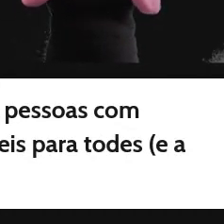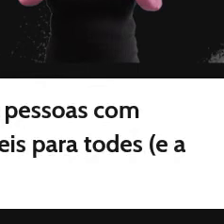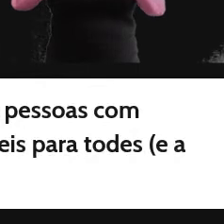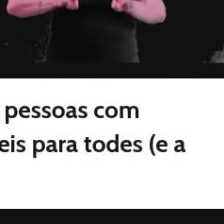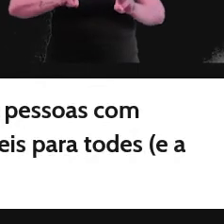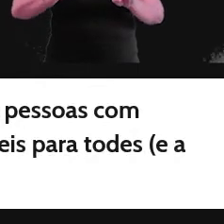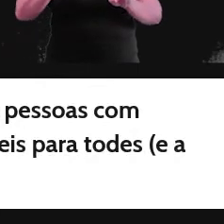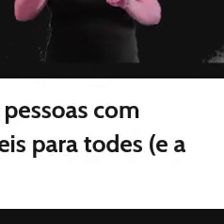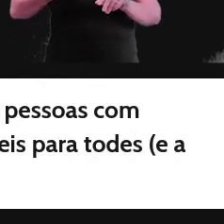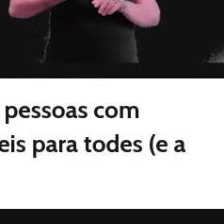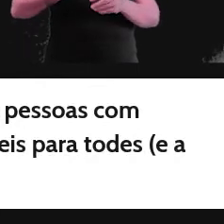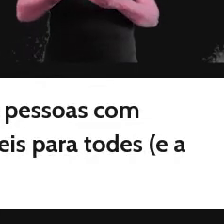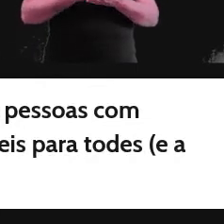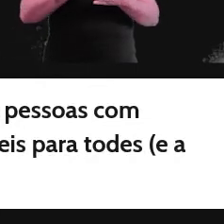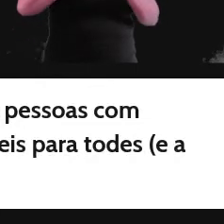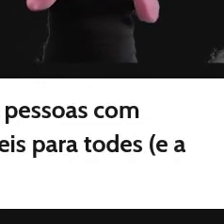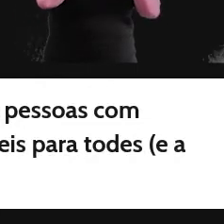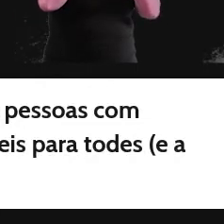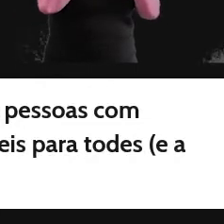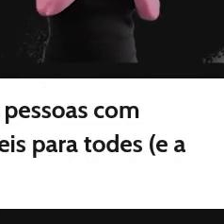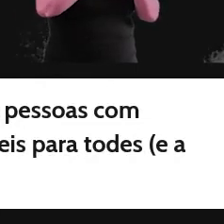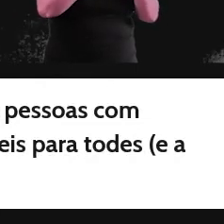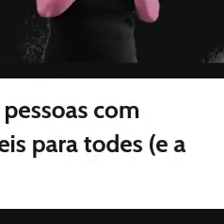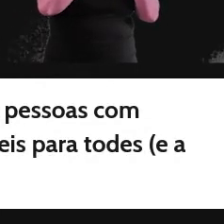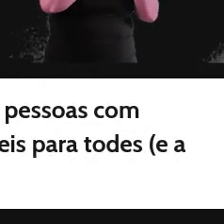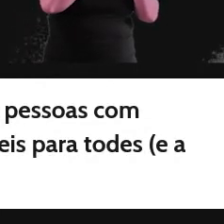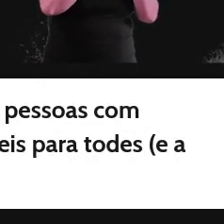Rio, a gente tem dados de que não